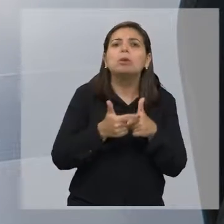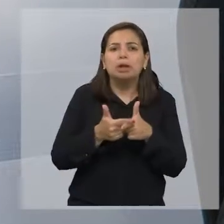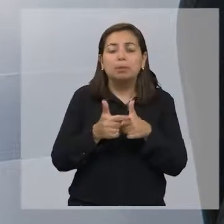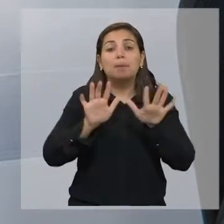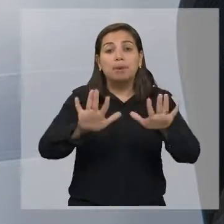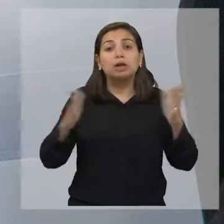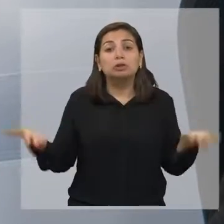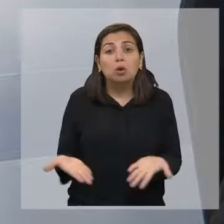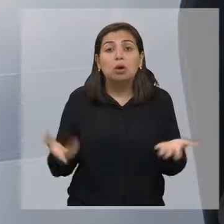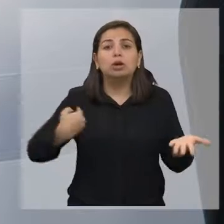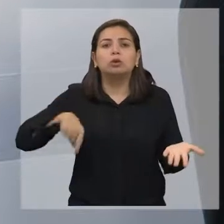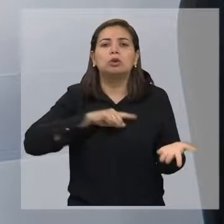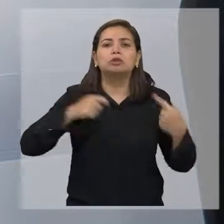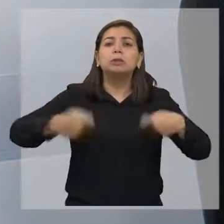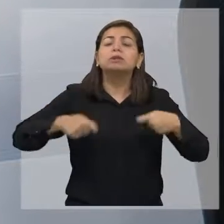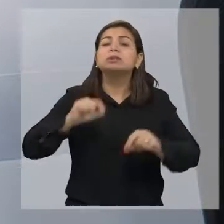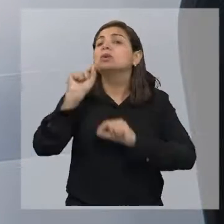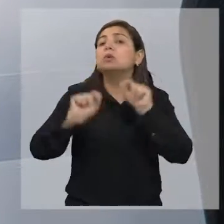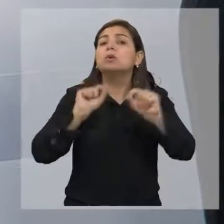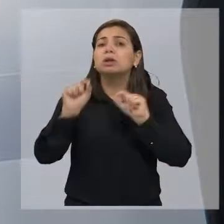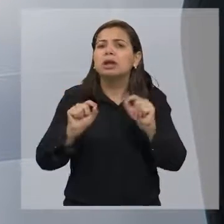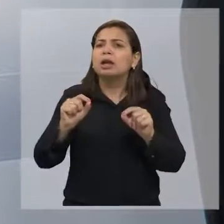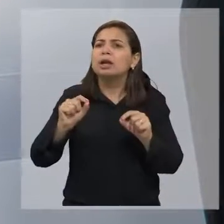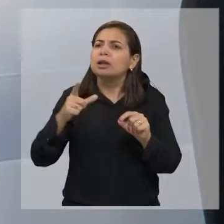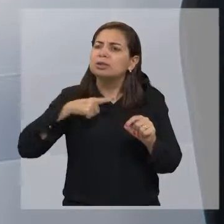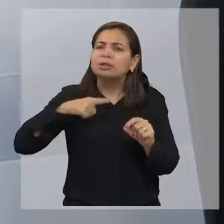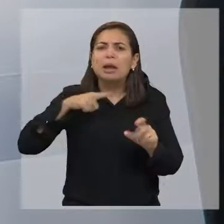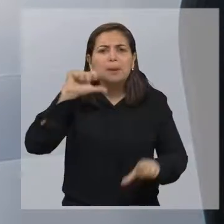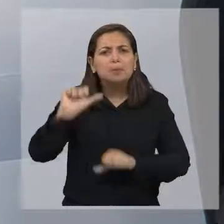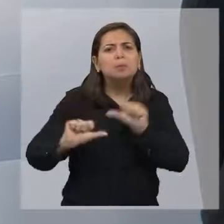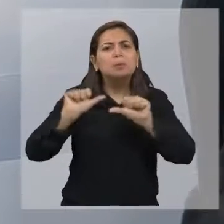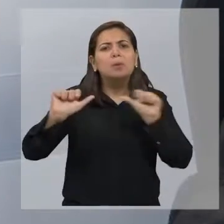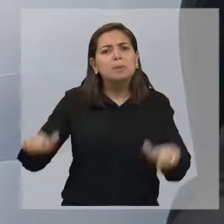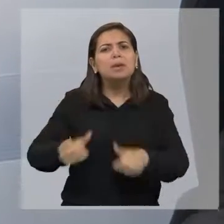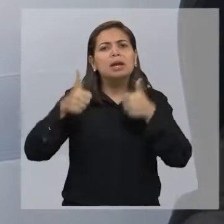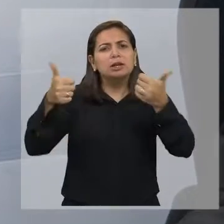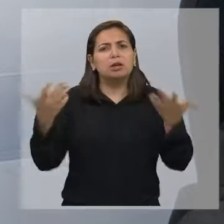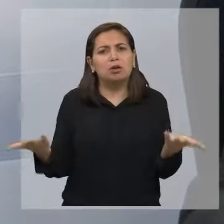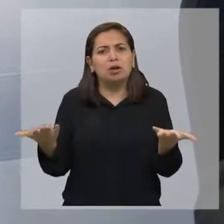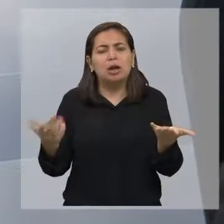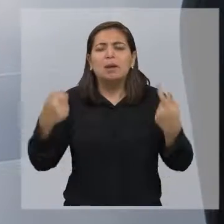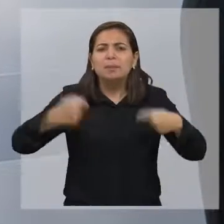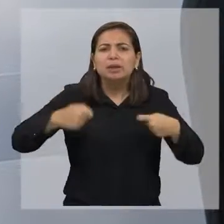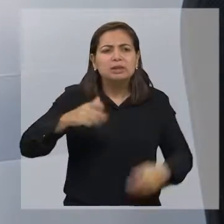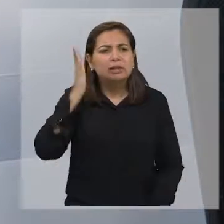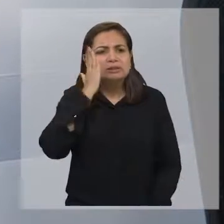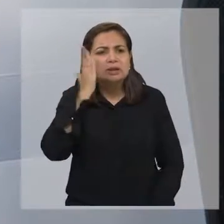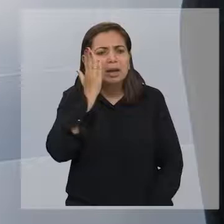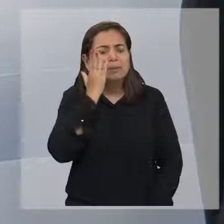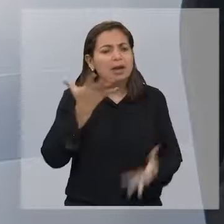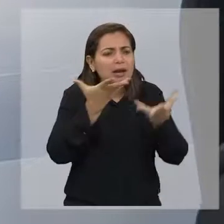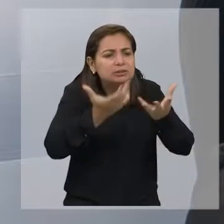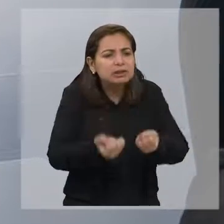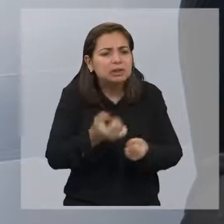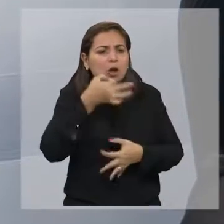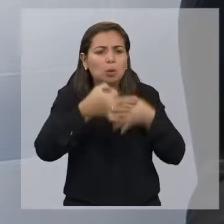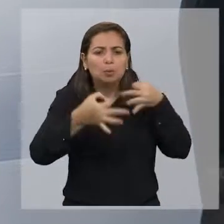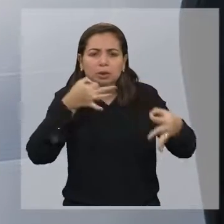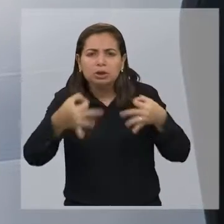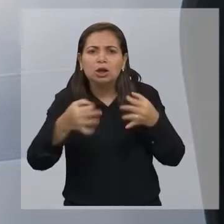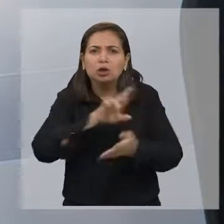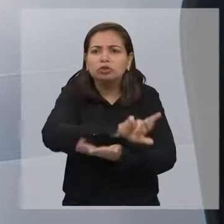precisamos de uma nova revolução das luzes. E a revolução das luzes passa pela tolerância, pela pluralidade,